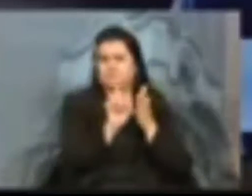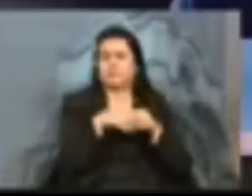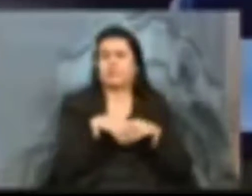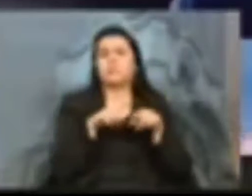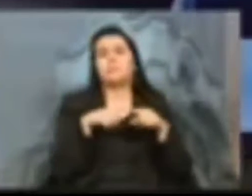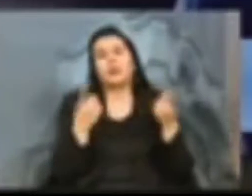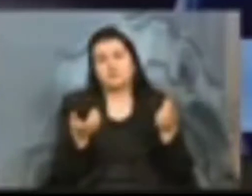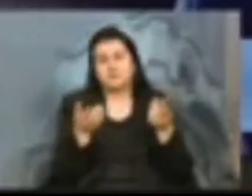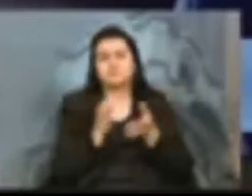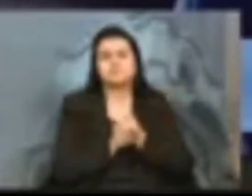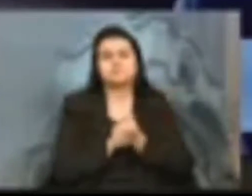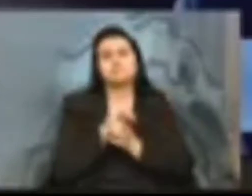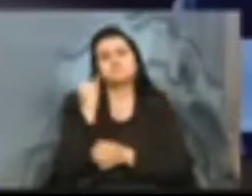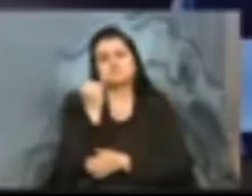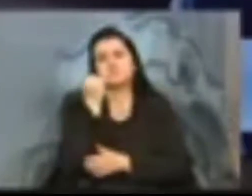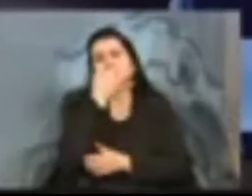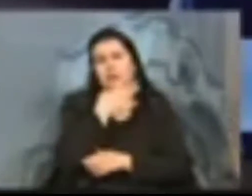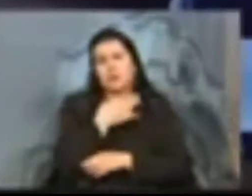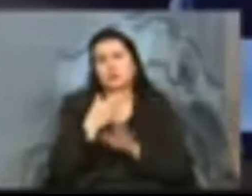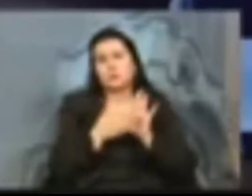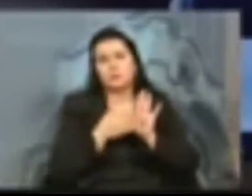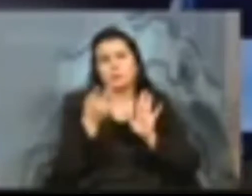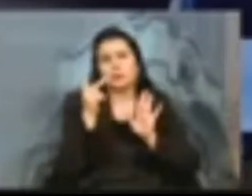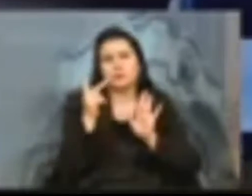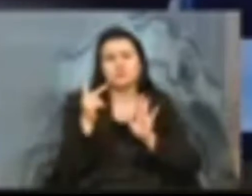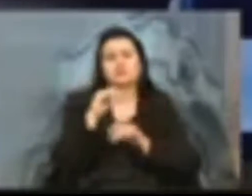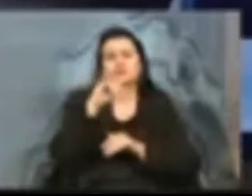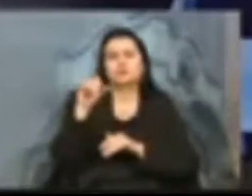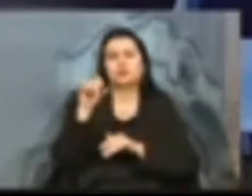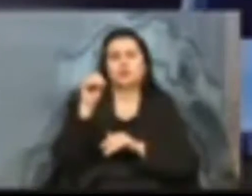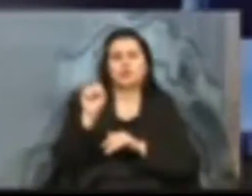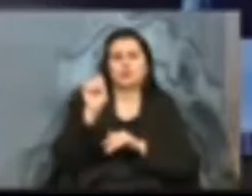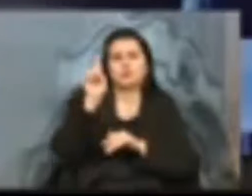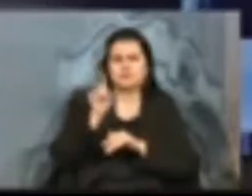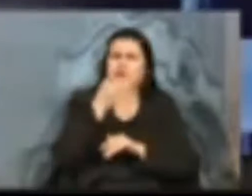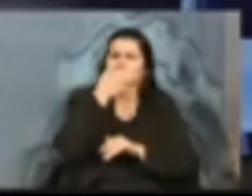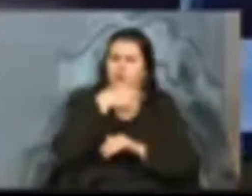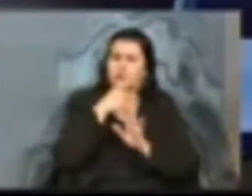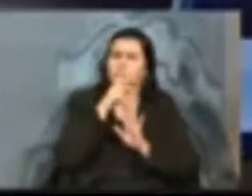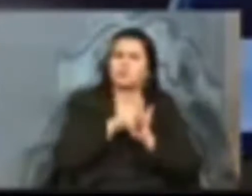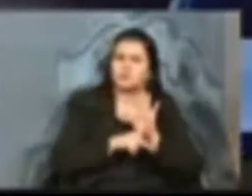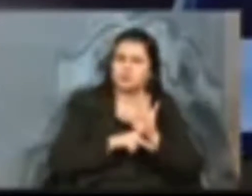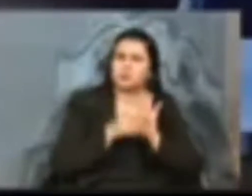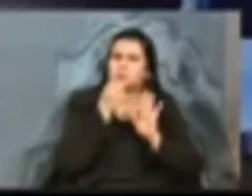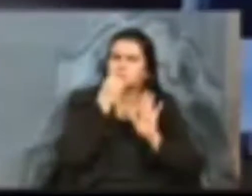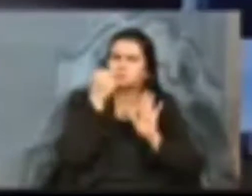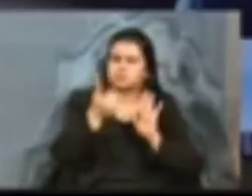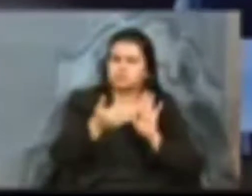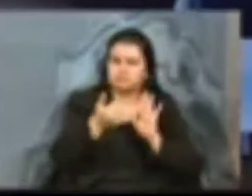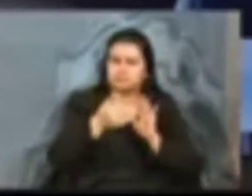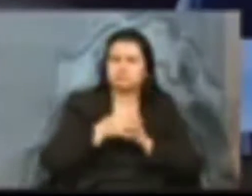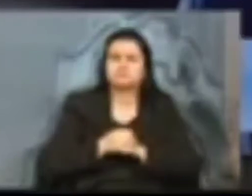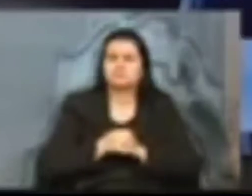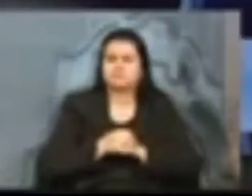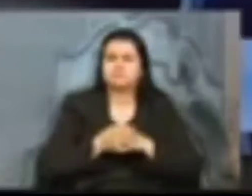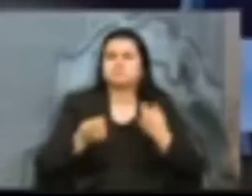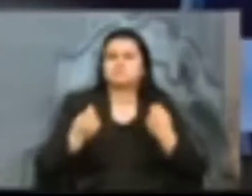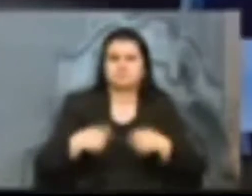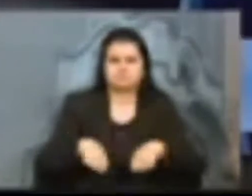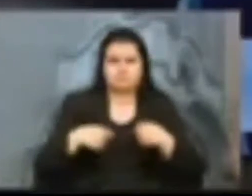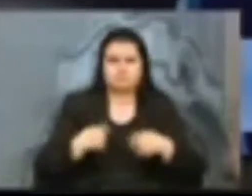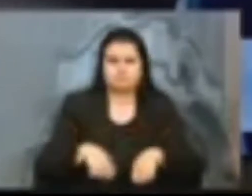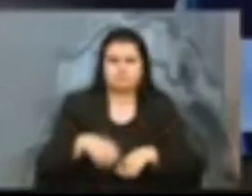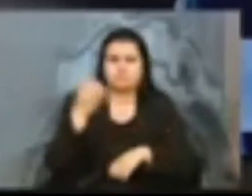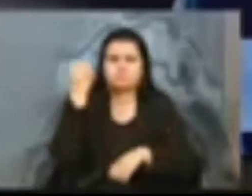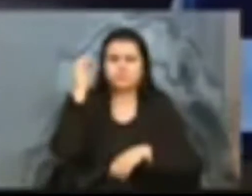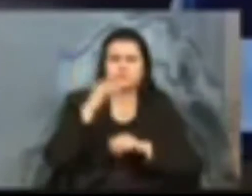Freitas, vamos avaliar, mas tudo indica que seja um projeto extremamente meritório e necessário em Porto